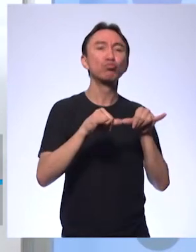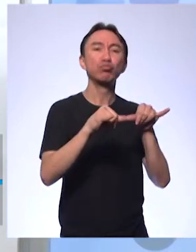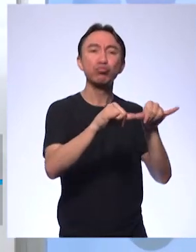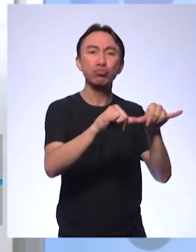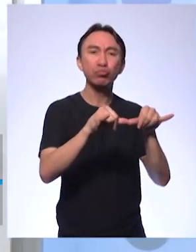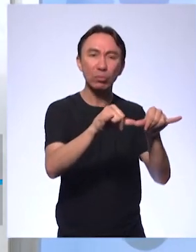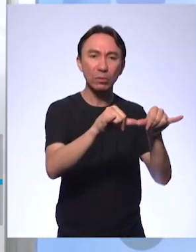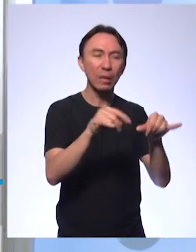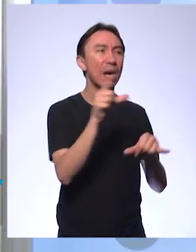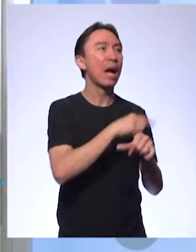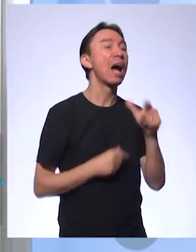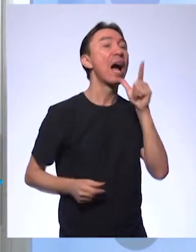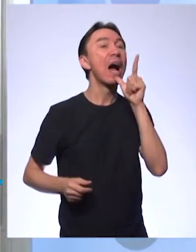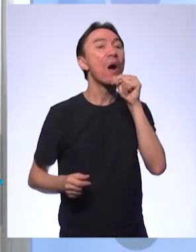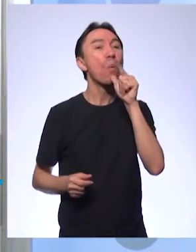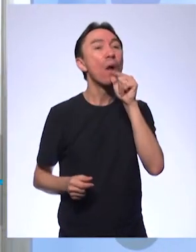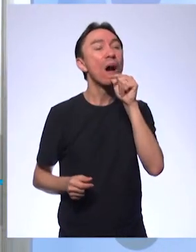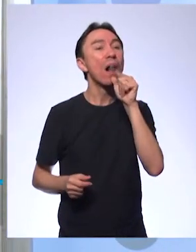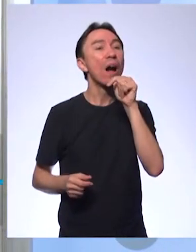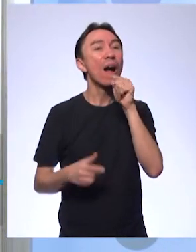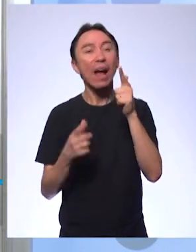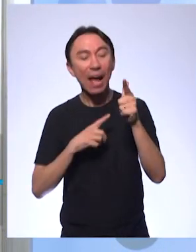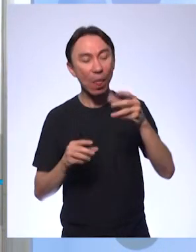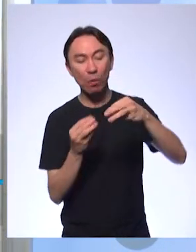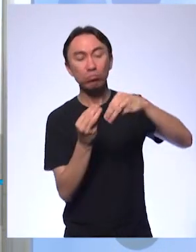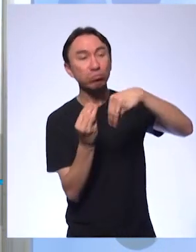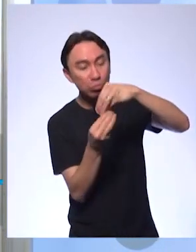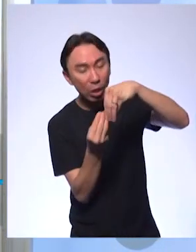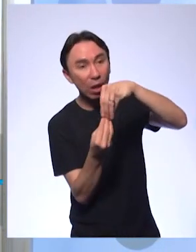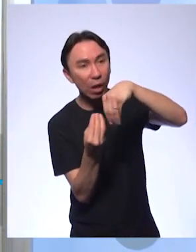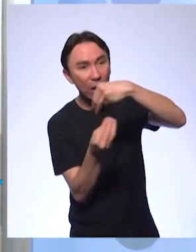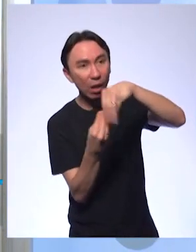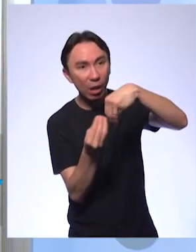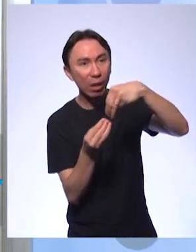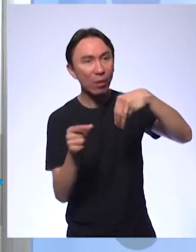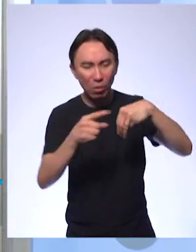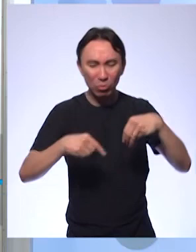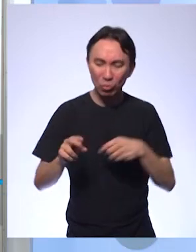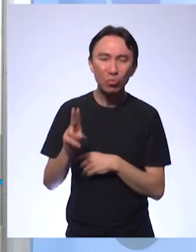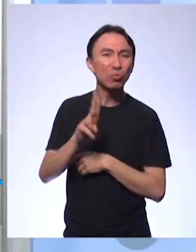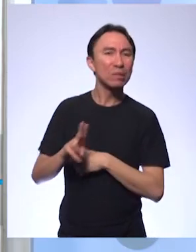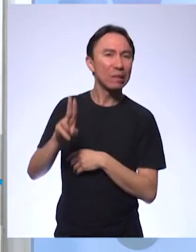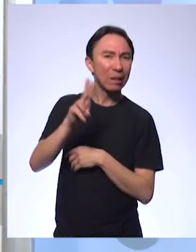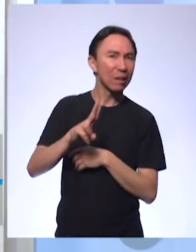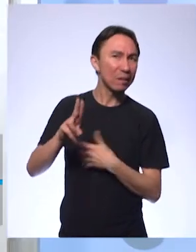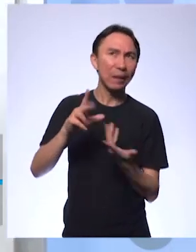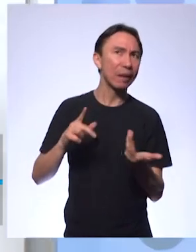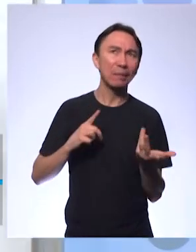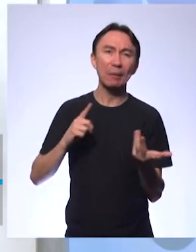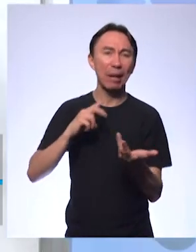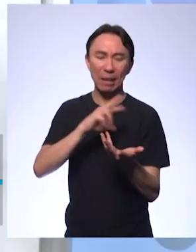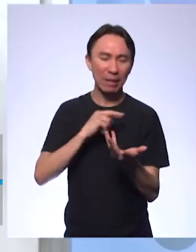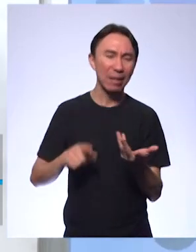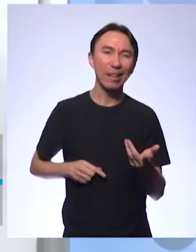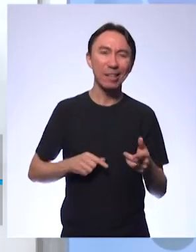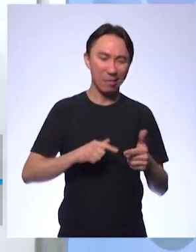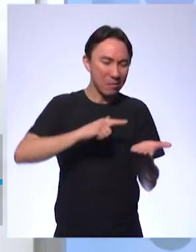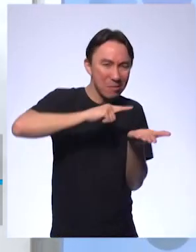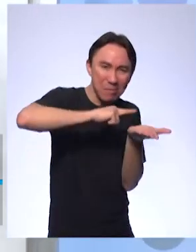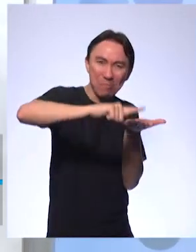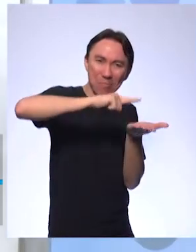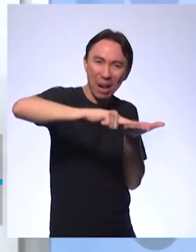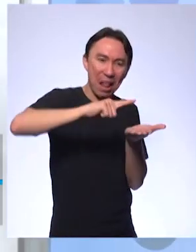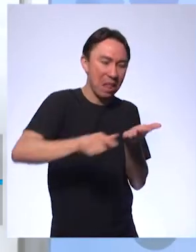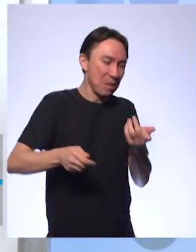de água que é uma mistura muito característica que a gente usa como desinfetante. A mamãe usa lá para